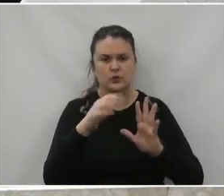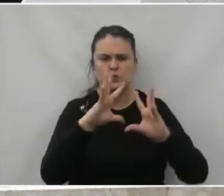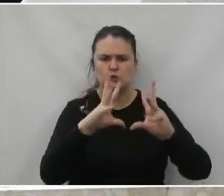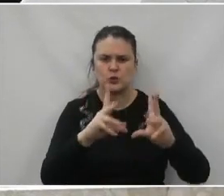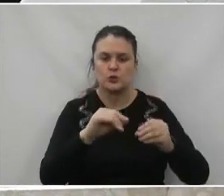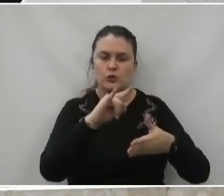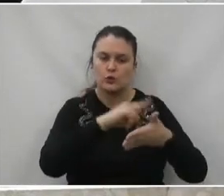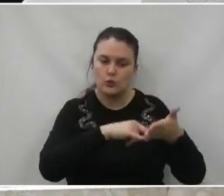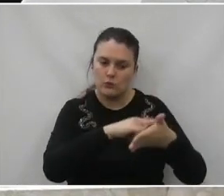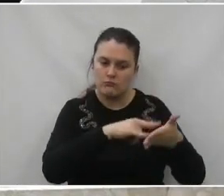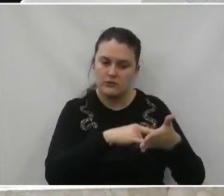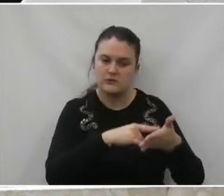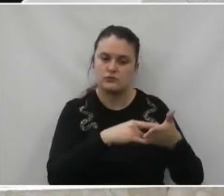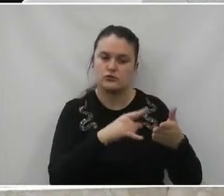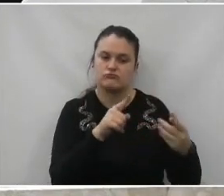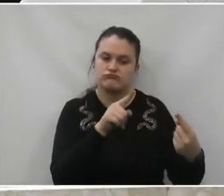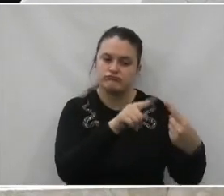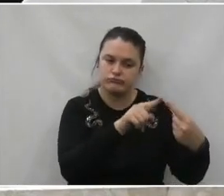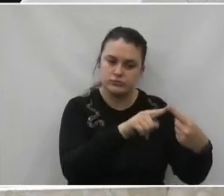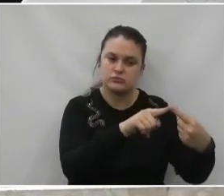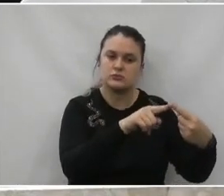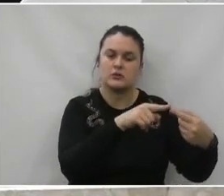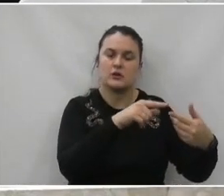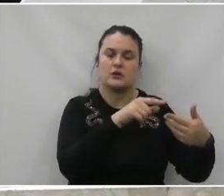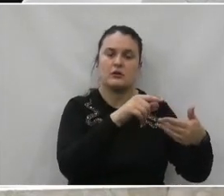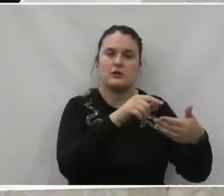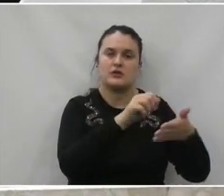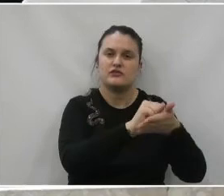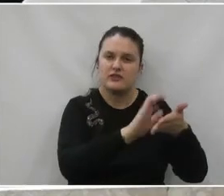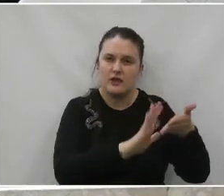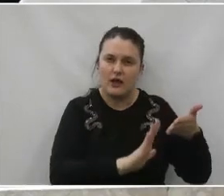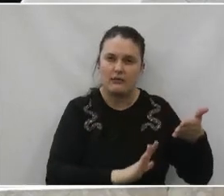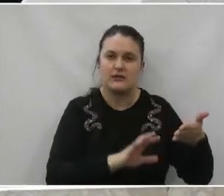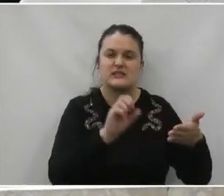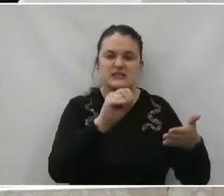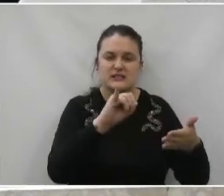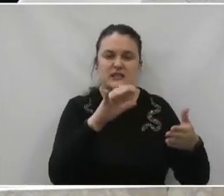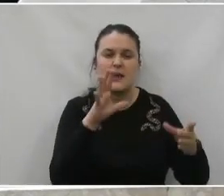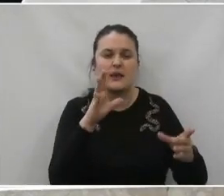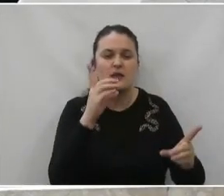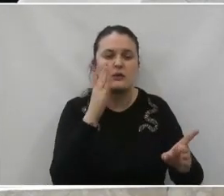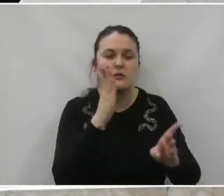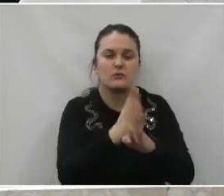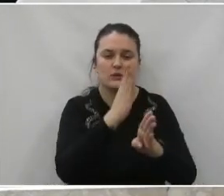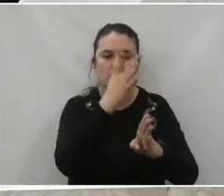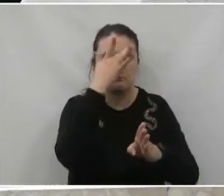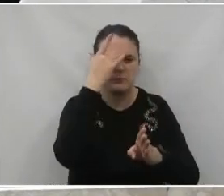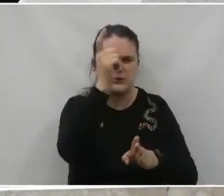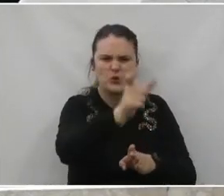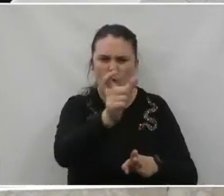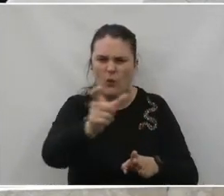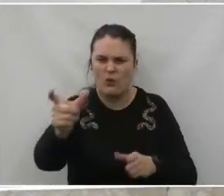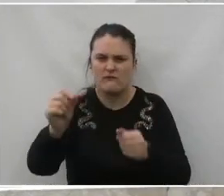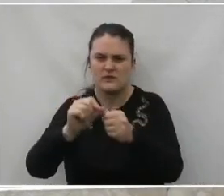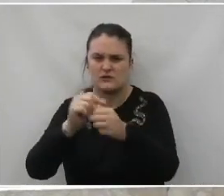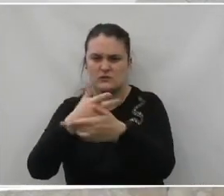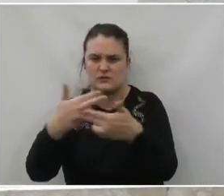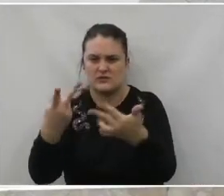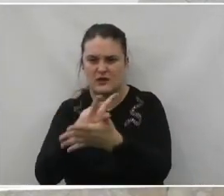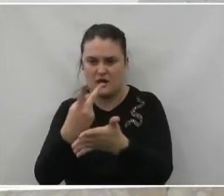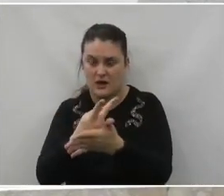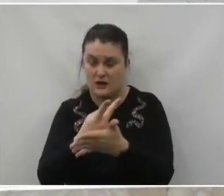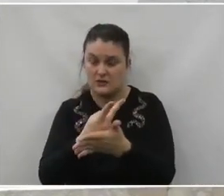aos processos administrativos de atuação por infração a quaisquer das medidas estabelecidas pelo poder